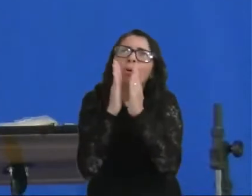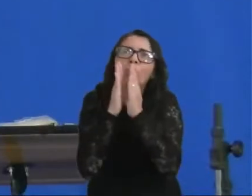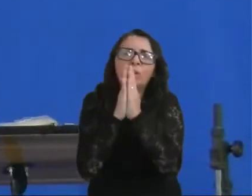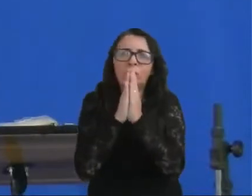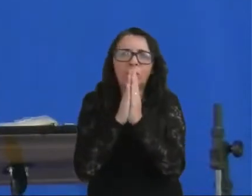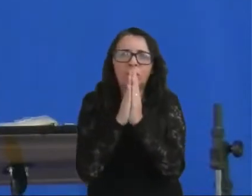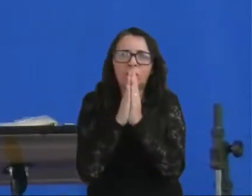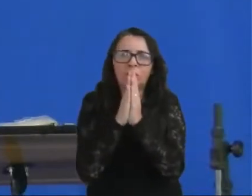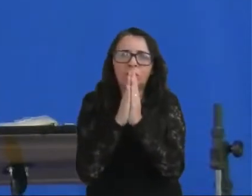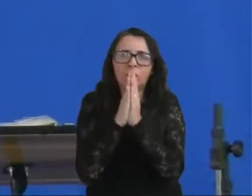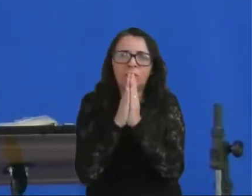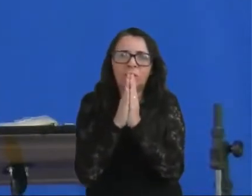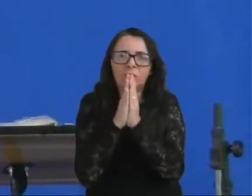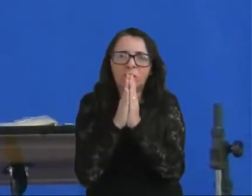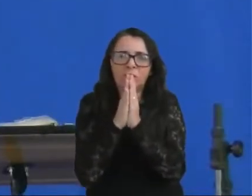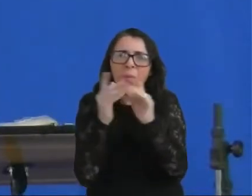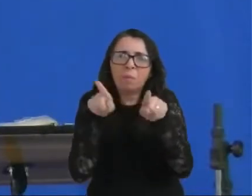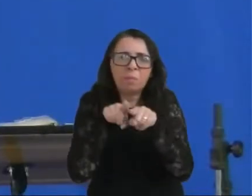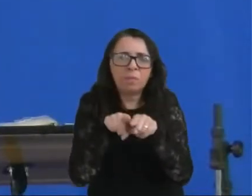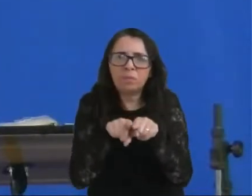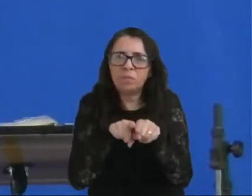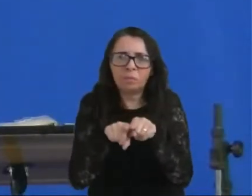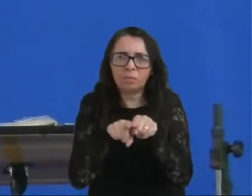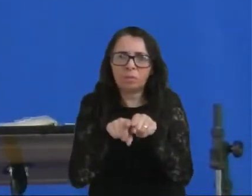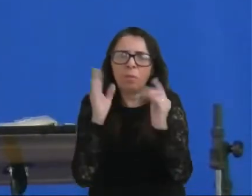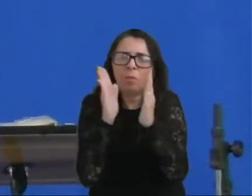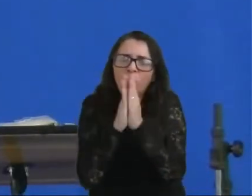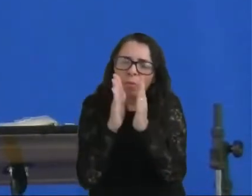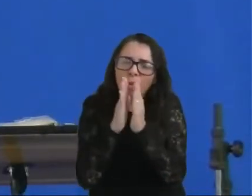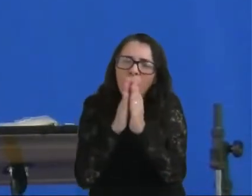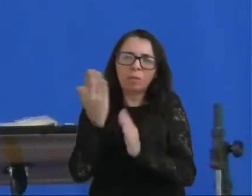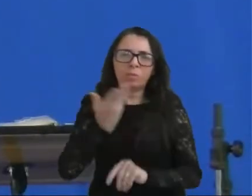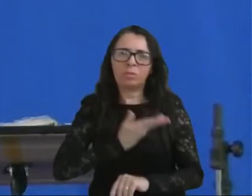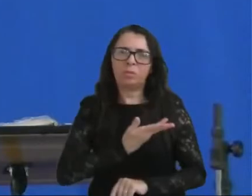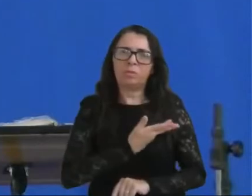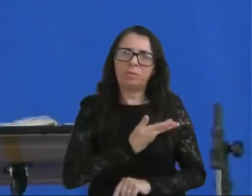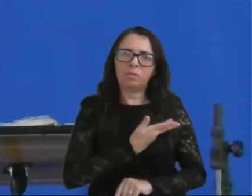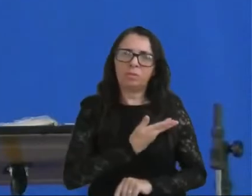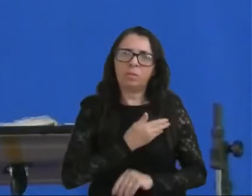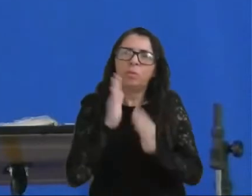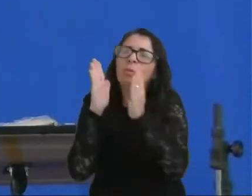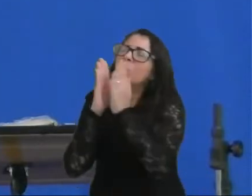Você pode usar nesse momento diversas